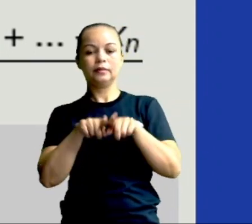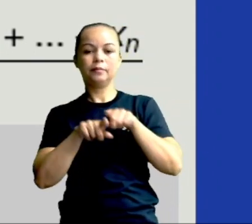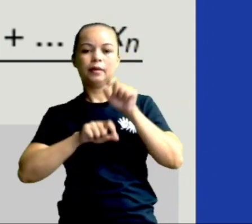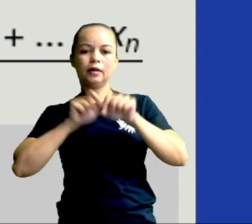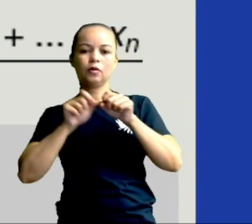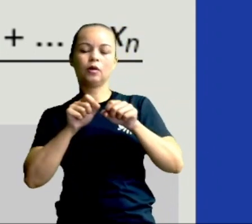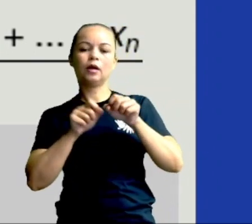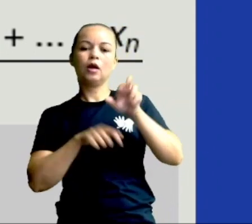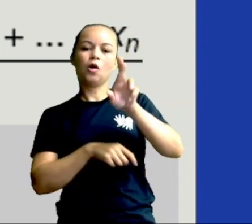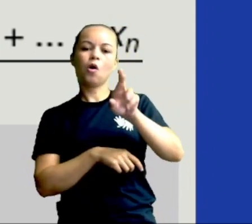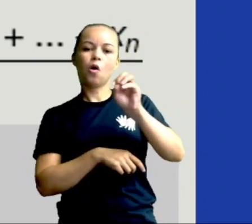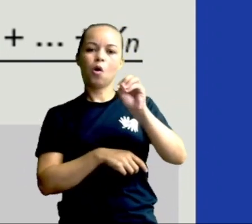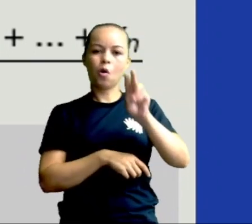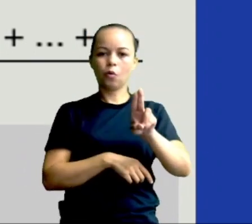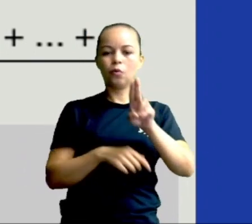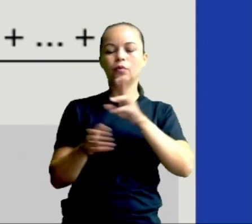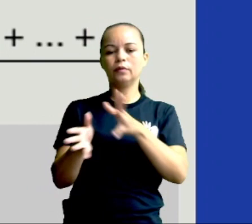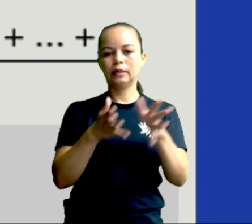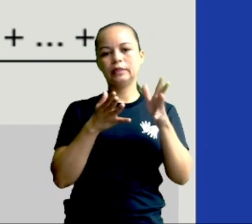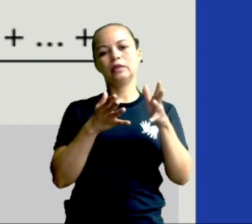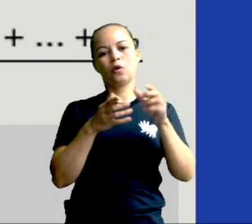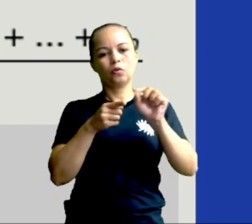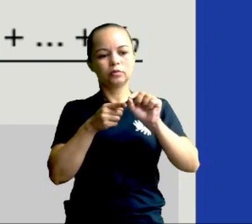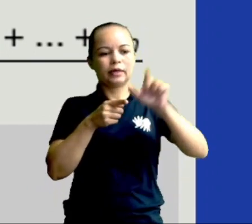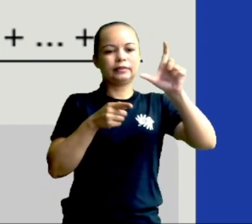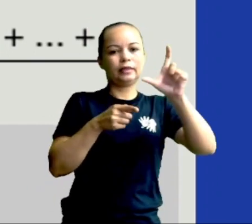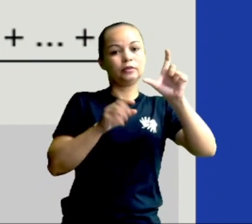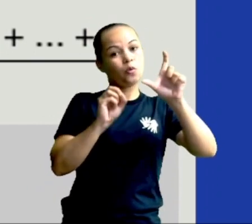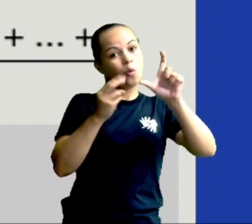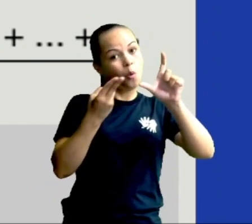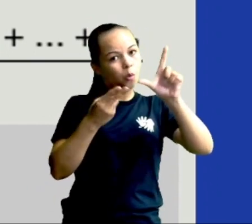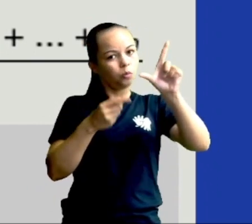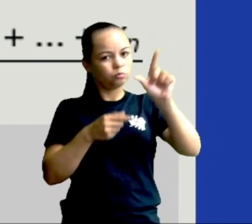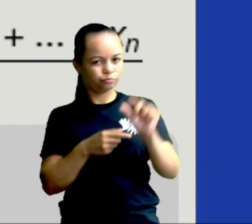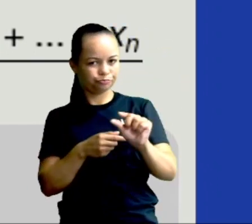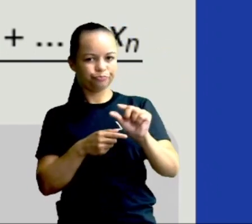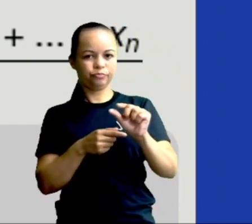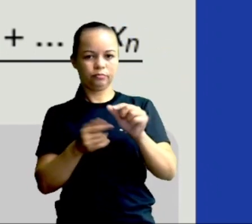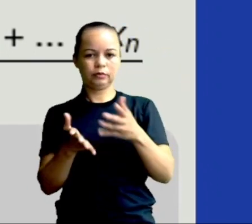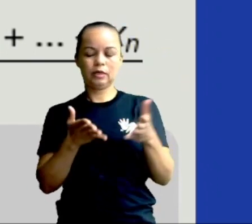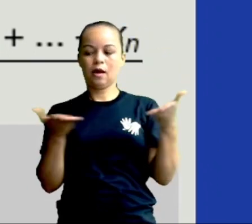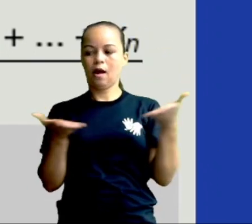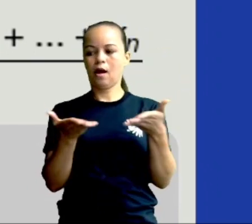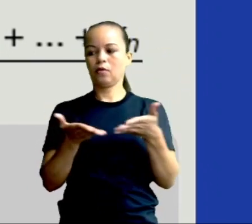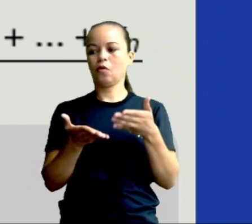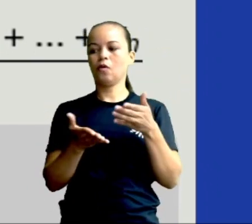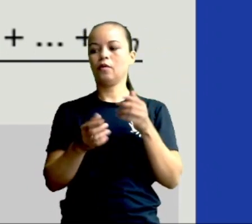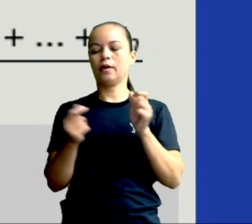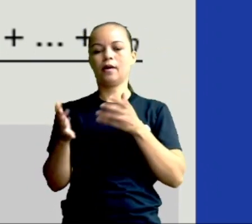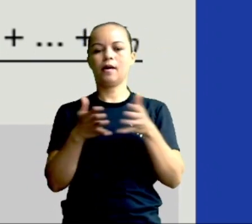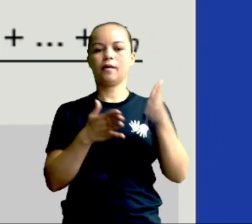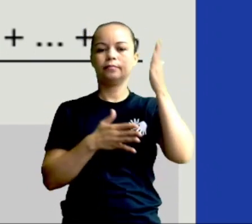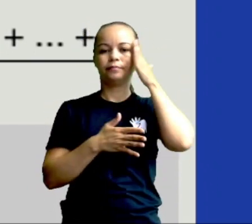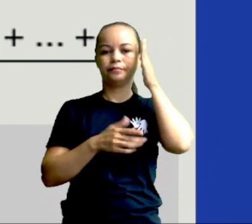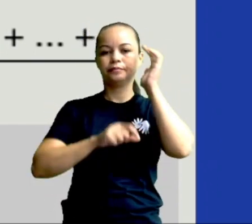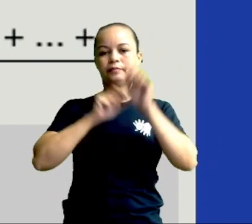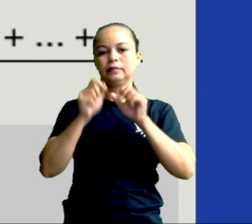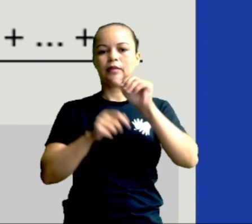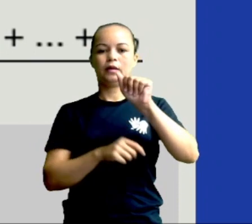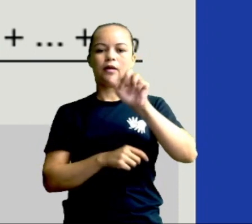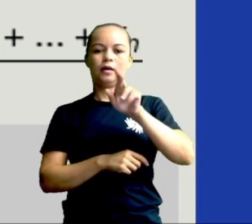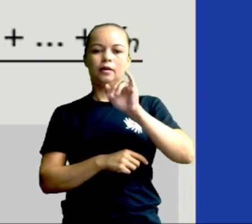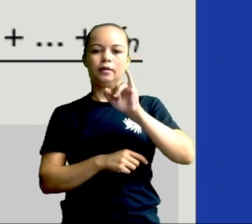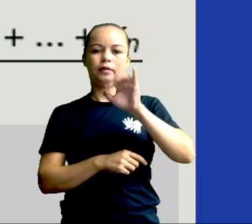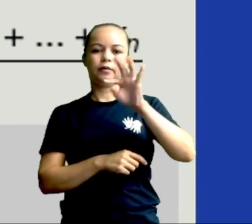em rol, em ordem crescente ou decrescente. Beleza? Vamos entender a média aritmética agora. Entre as medidas centrais, a